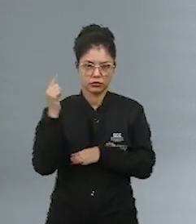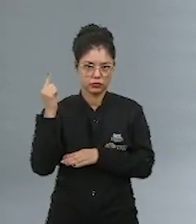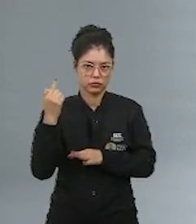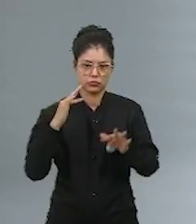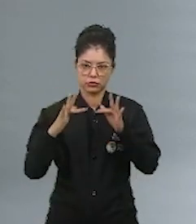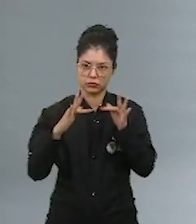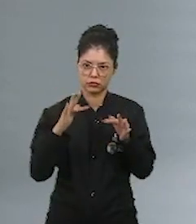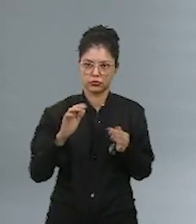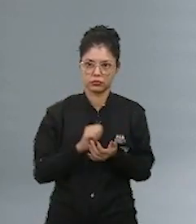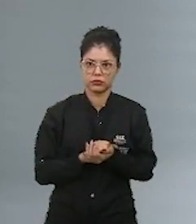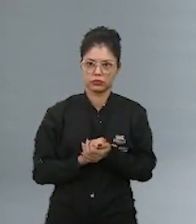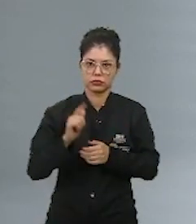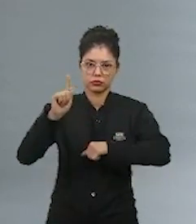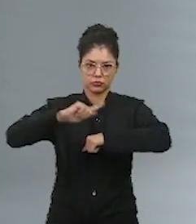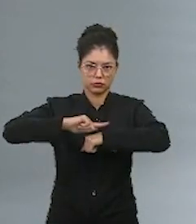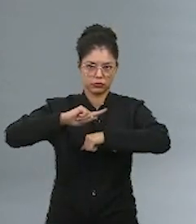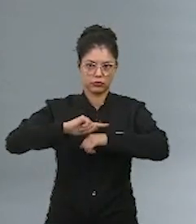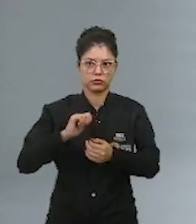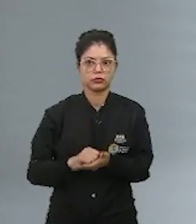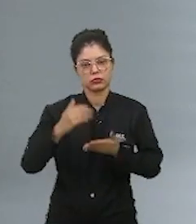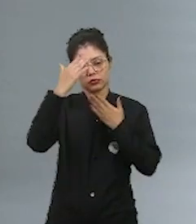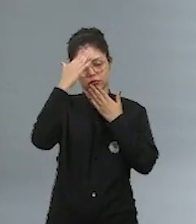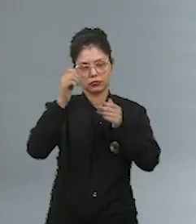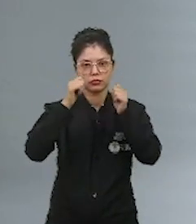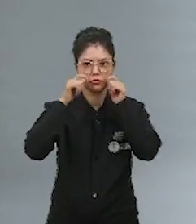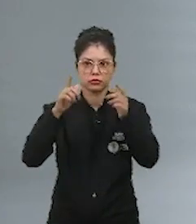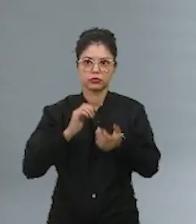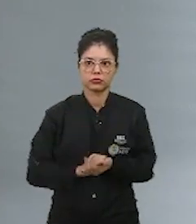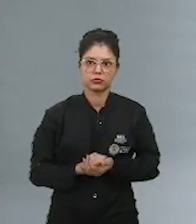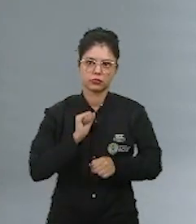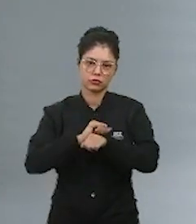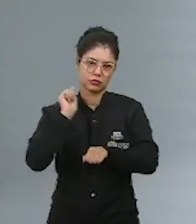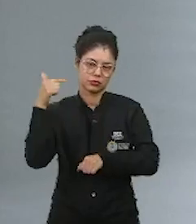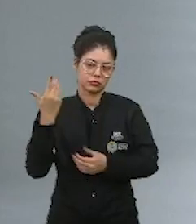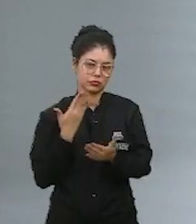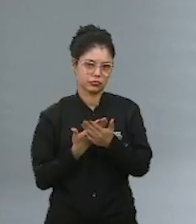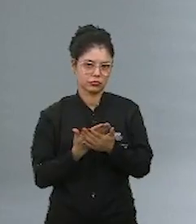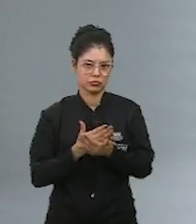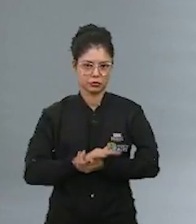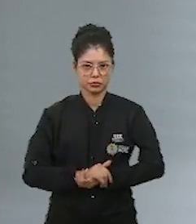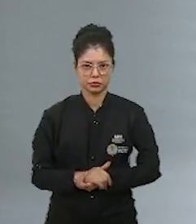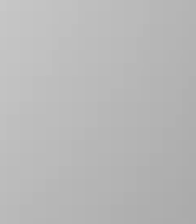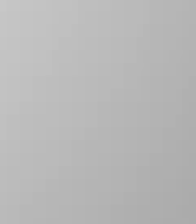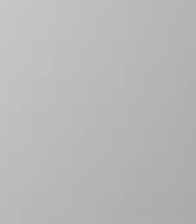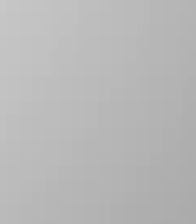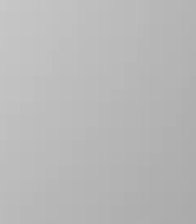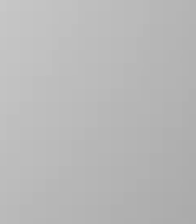física e da geologia. Obrigada pela atenção, espero você na próxima aula.